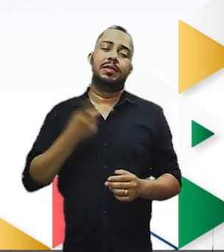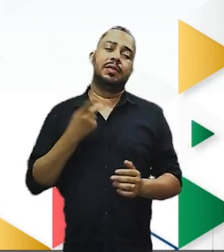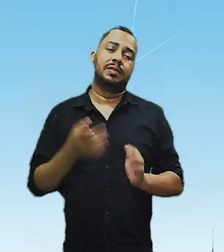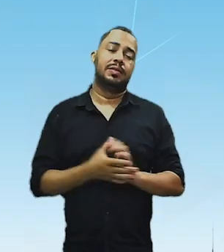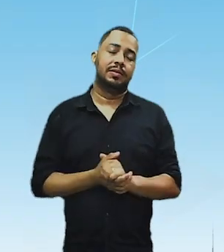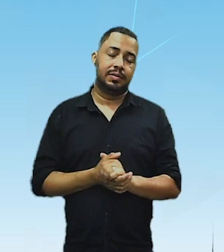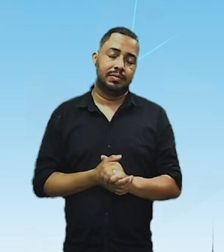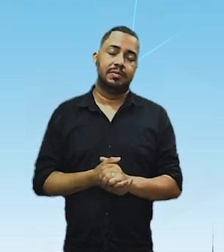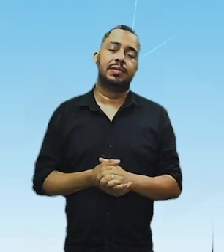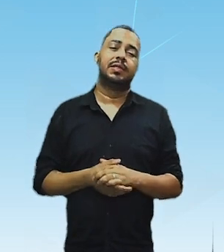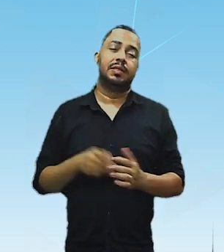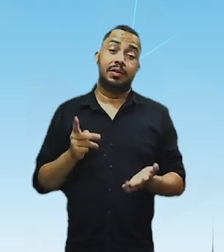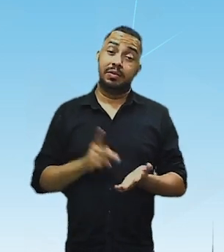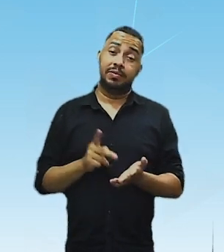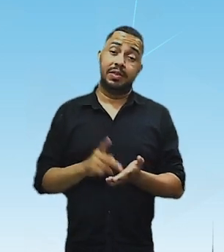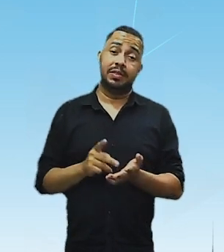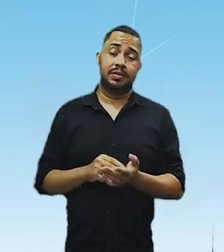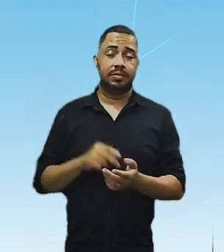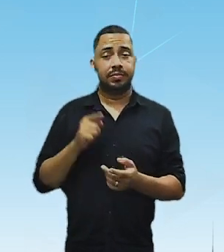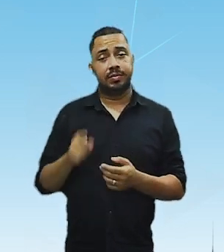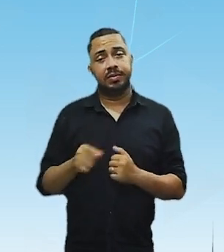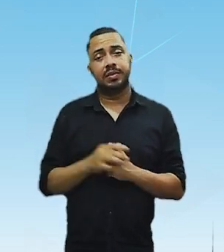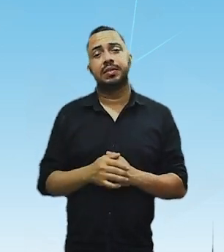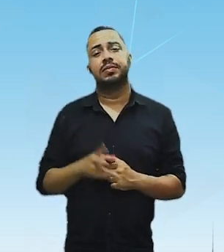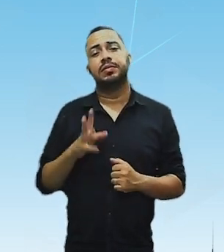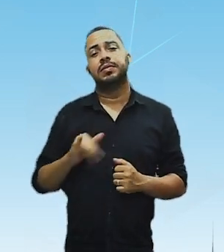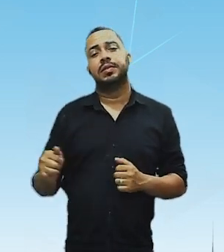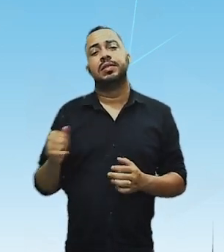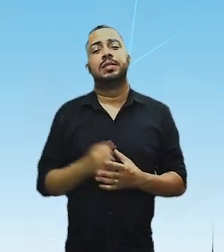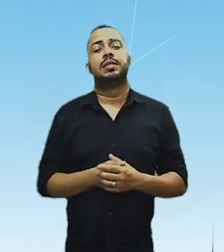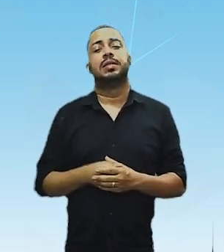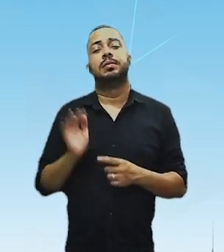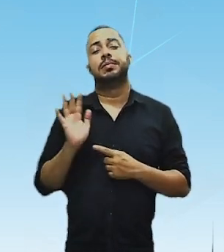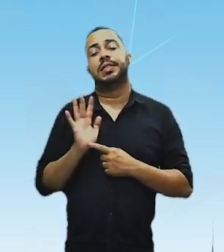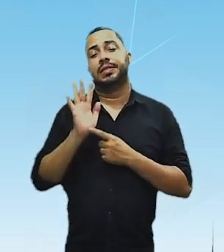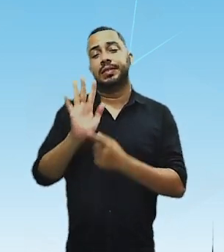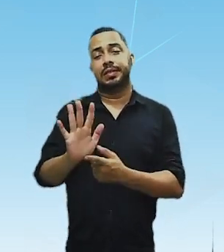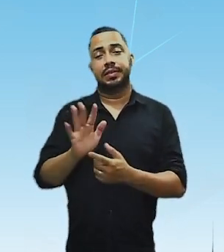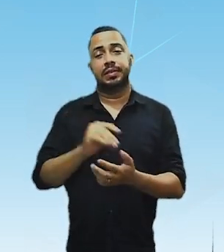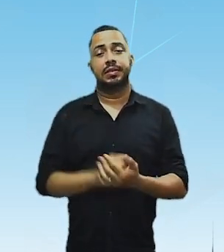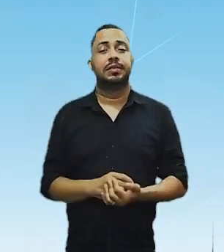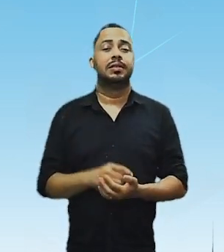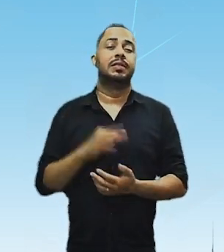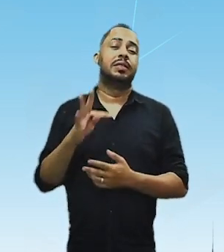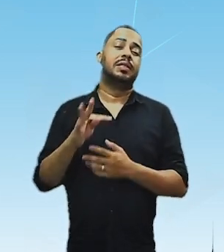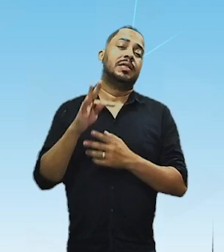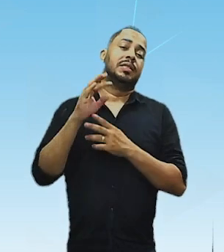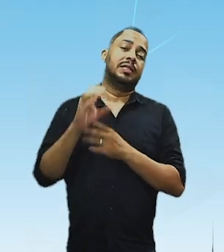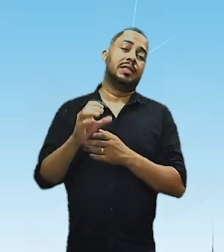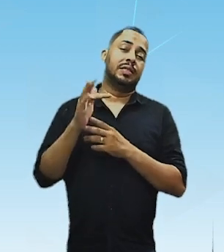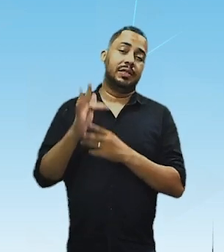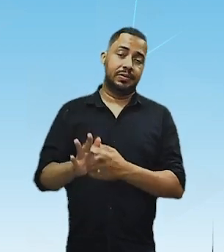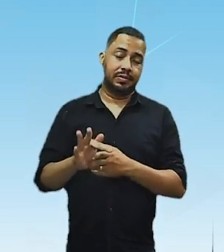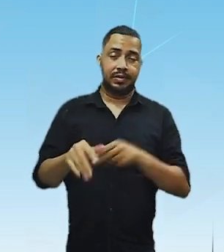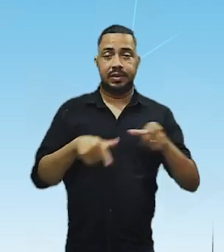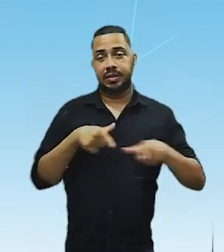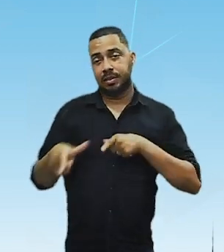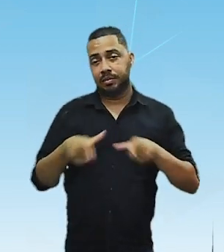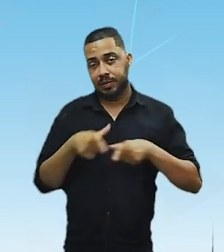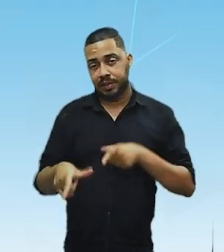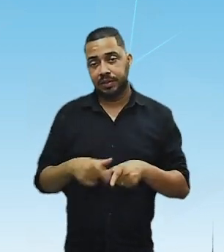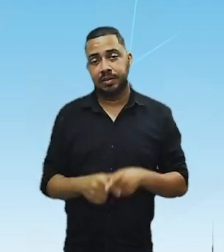Na verdade, nesse caso, quando vocês forem justamente apresentar o seu TCF, o seu trabalho de conclusão